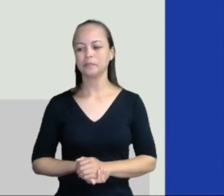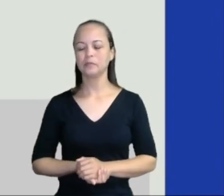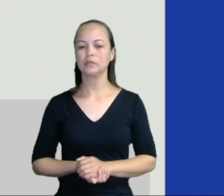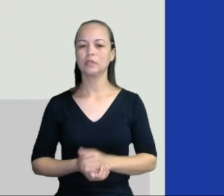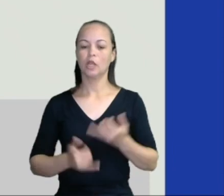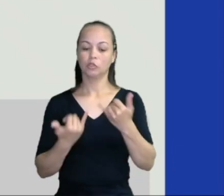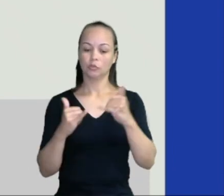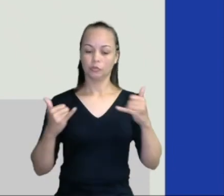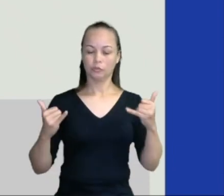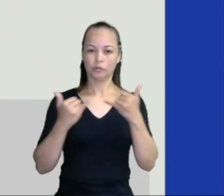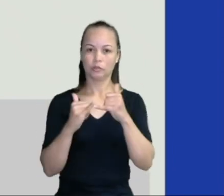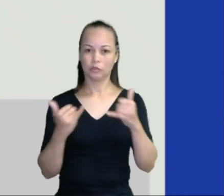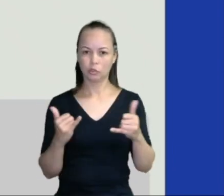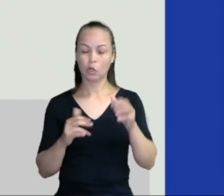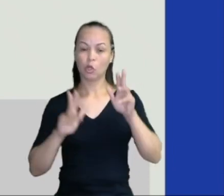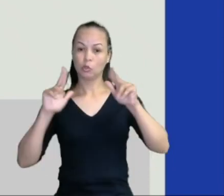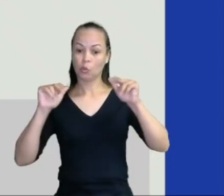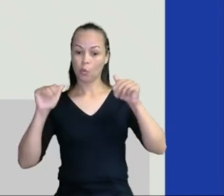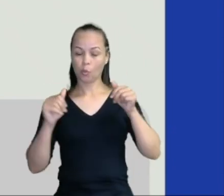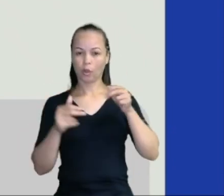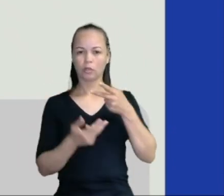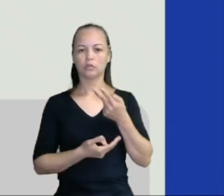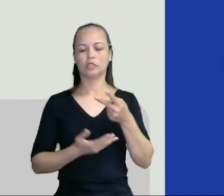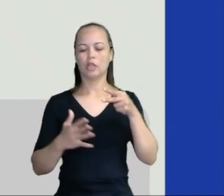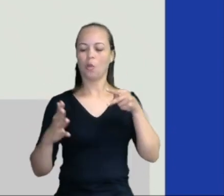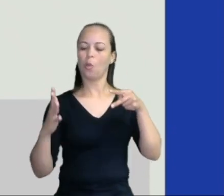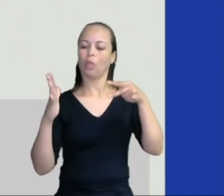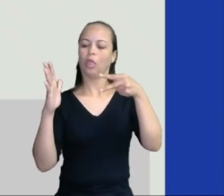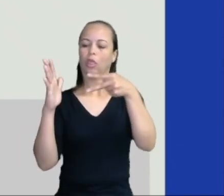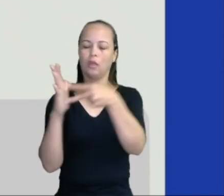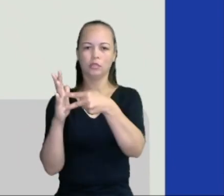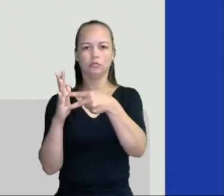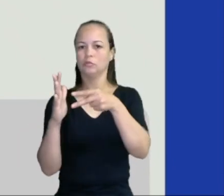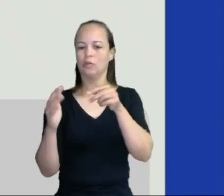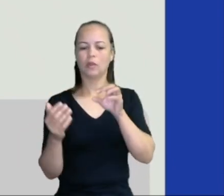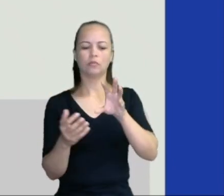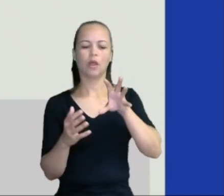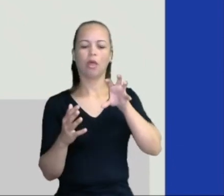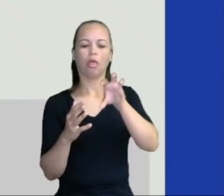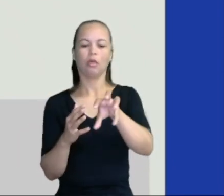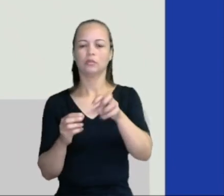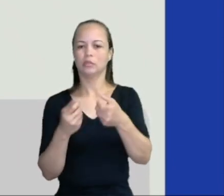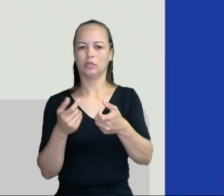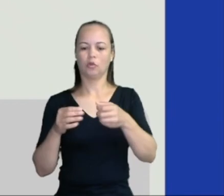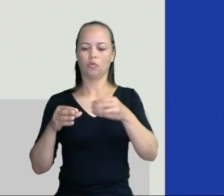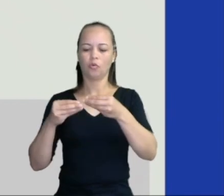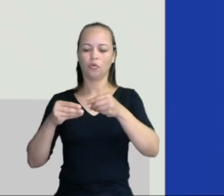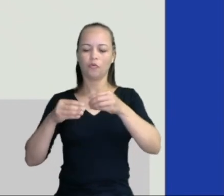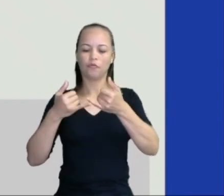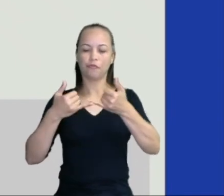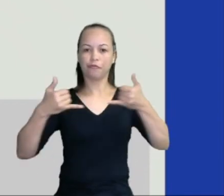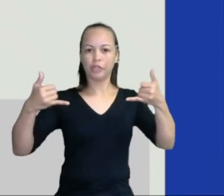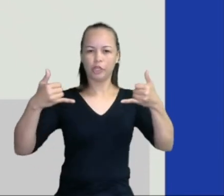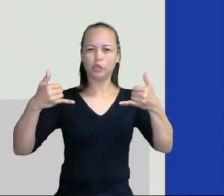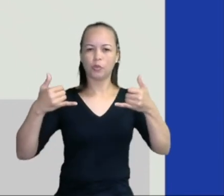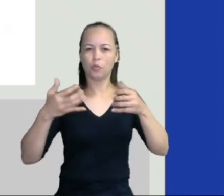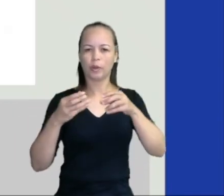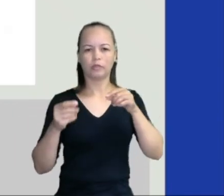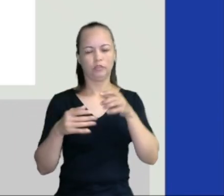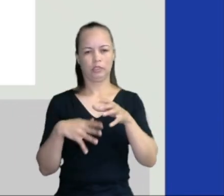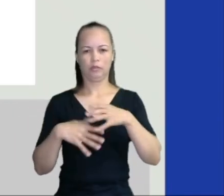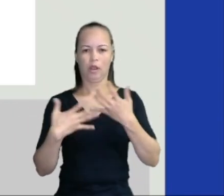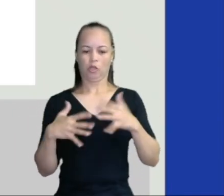elétricos. Nunca coloque as mãos dentro das tomadas, evite colocar as mãos em fios para que você não venha tomar